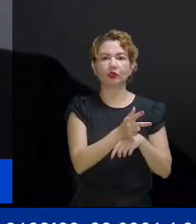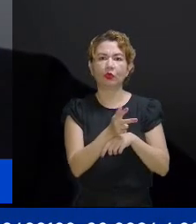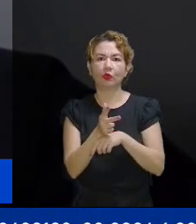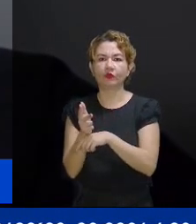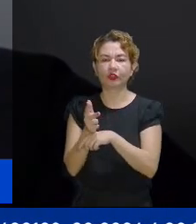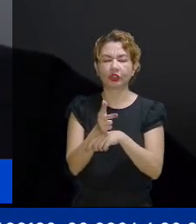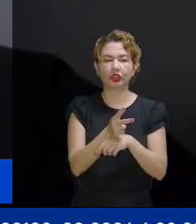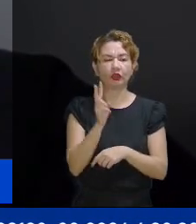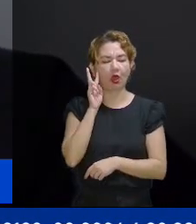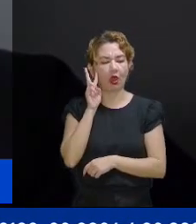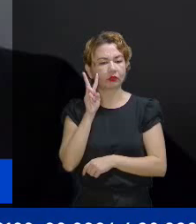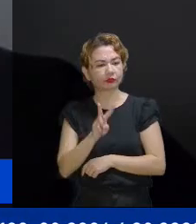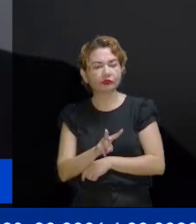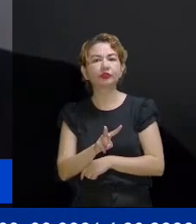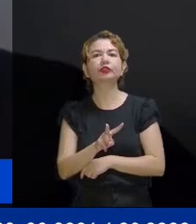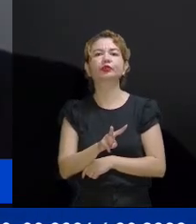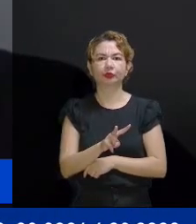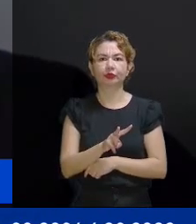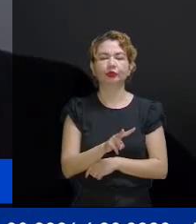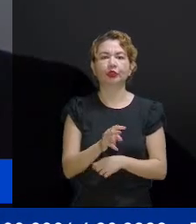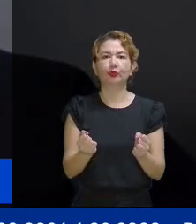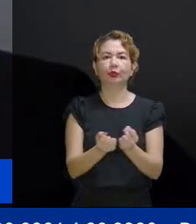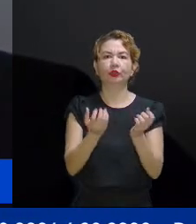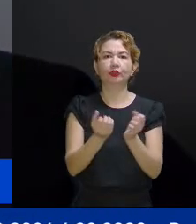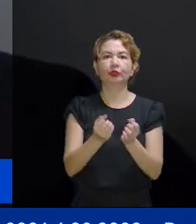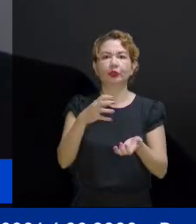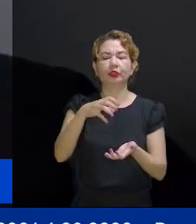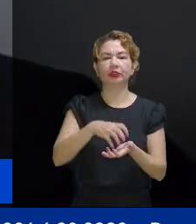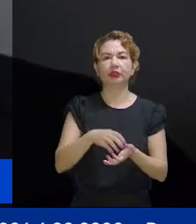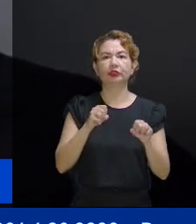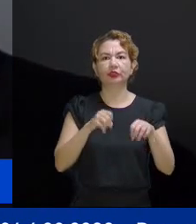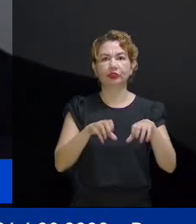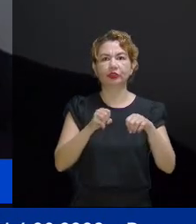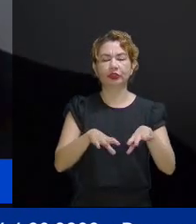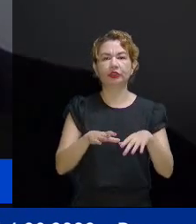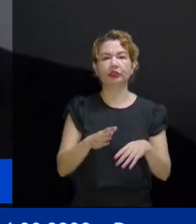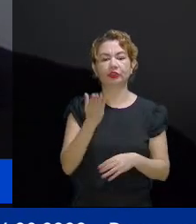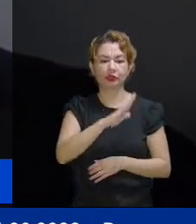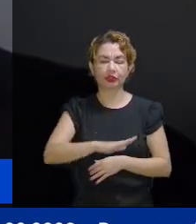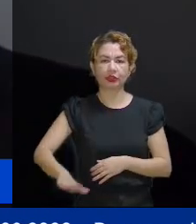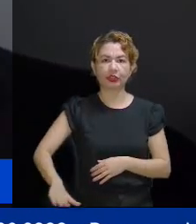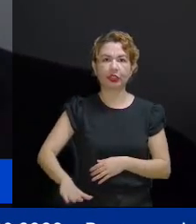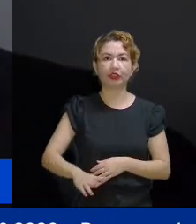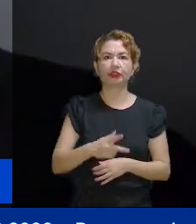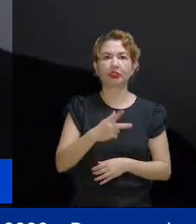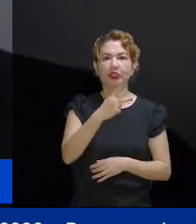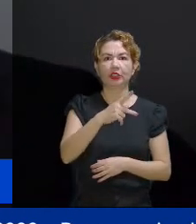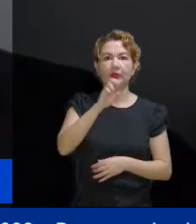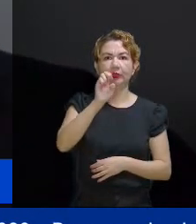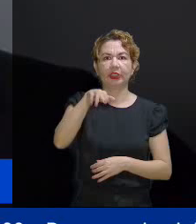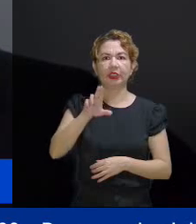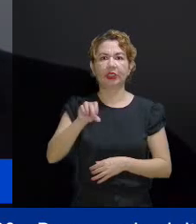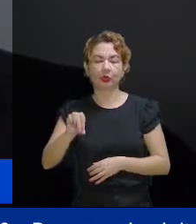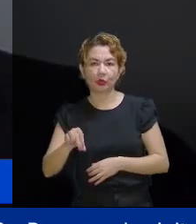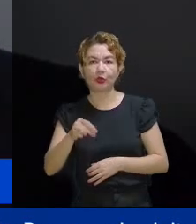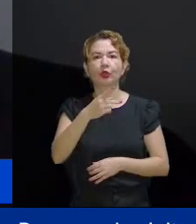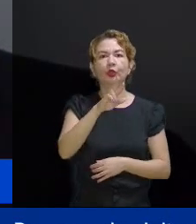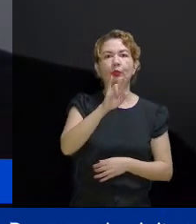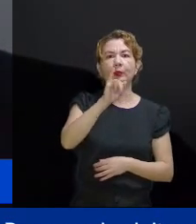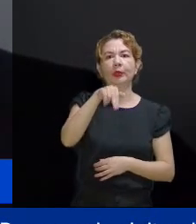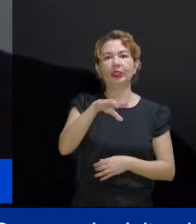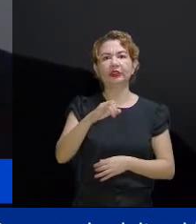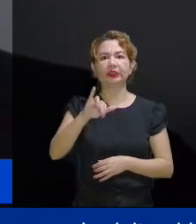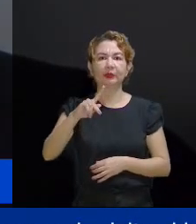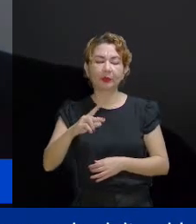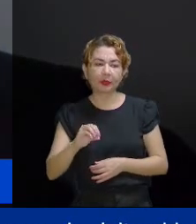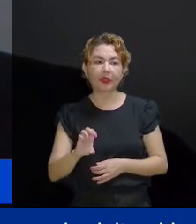presidente, produzido pelo Centro de Educação Infantil, o Pequeno Príncipe, não vislumbro indícios de que os